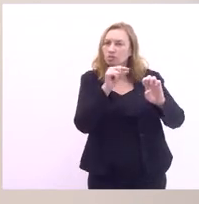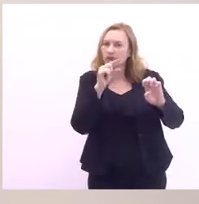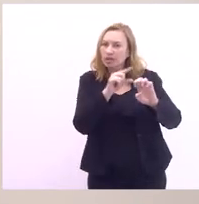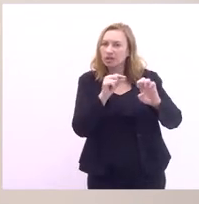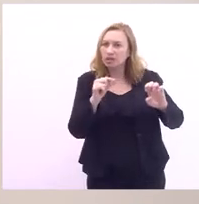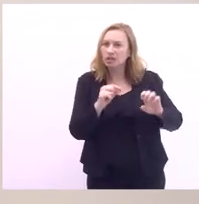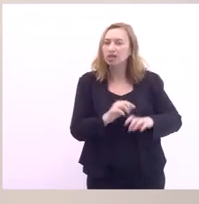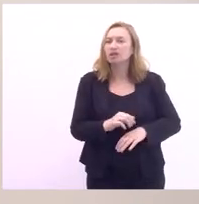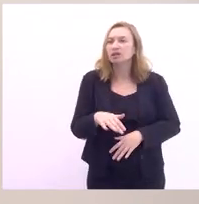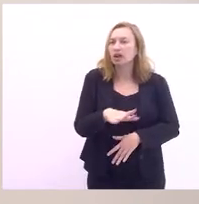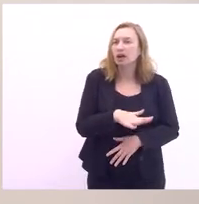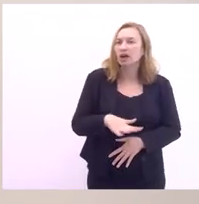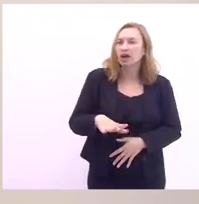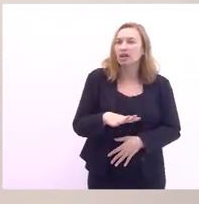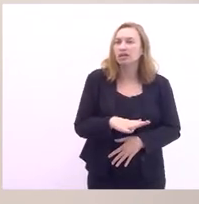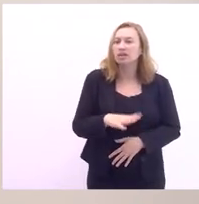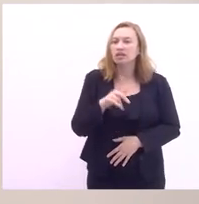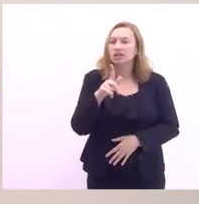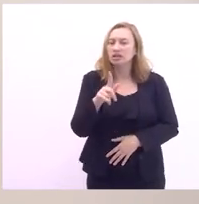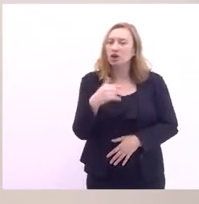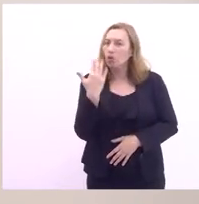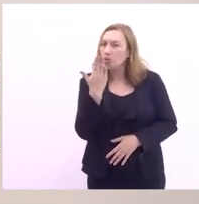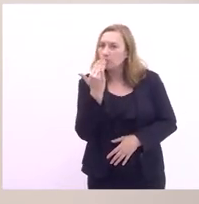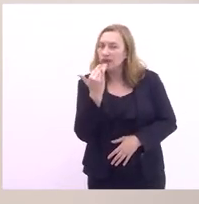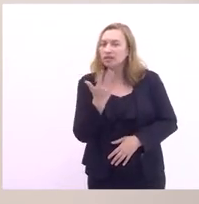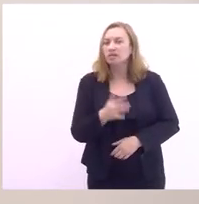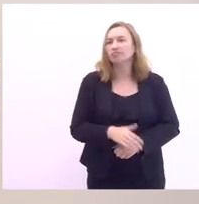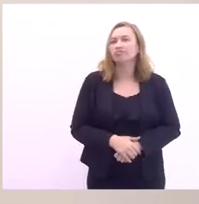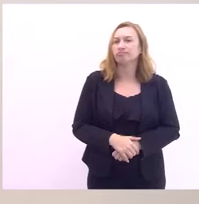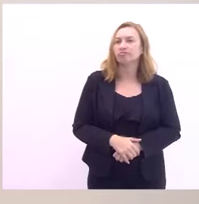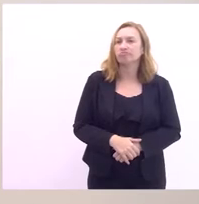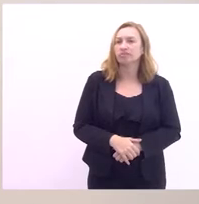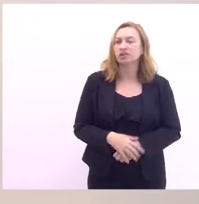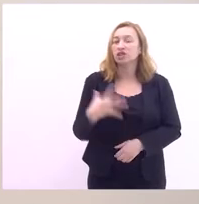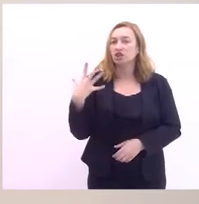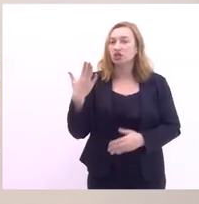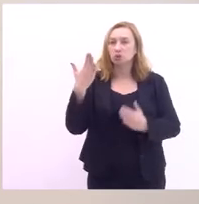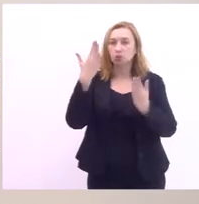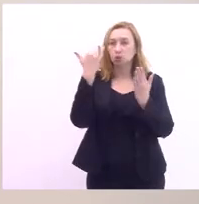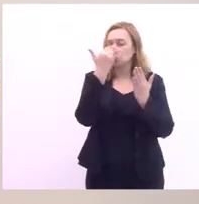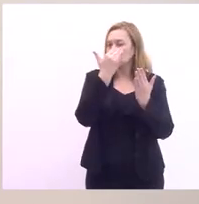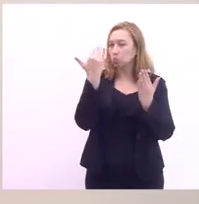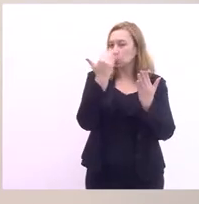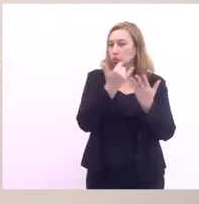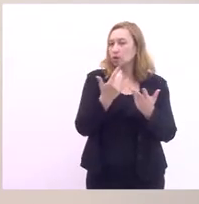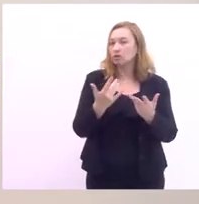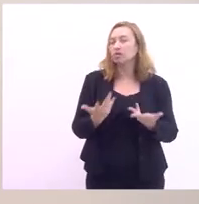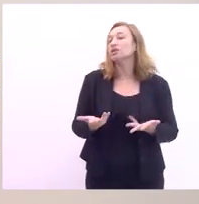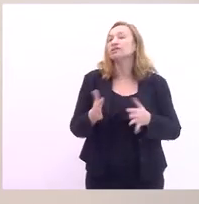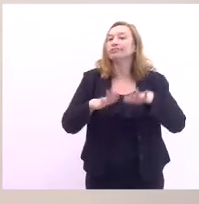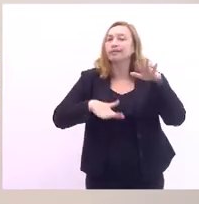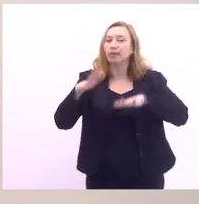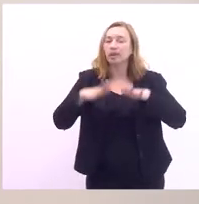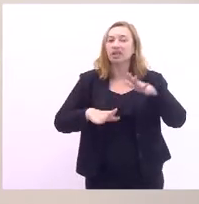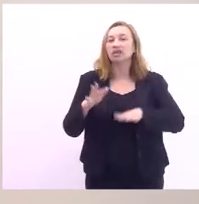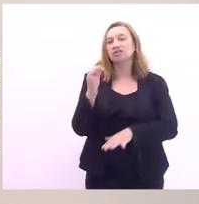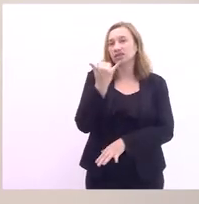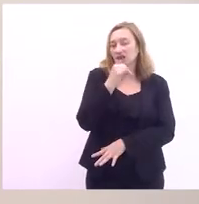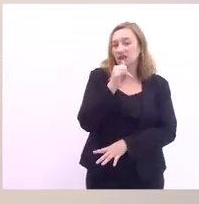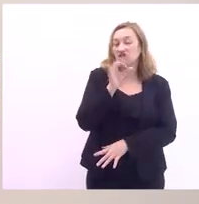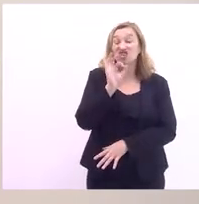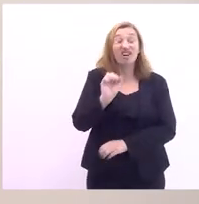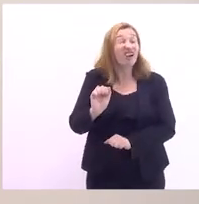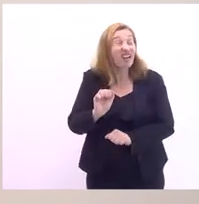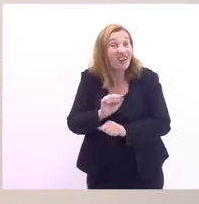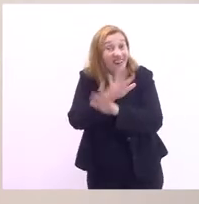quer no setor de gastronomia, setor de beleza, dependemos dessa questão de carga, e isso é muito claro